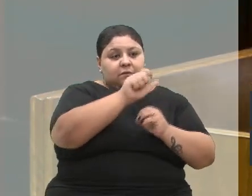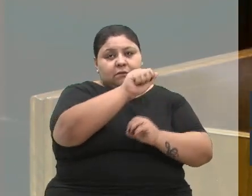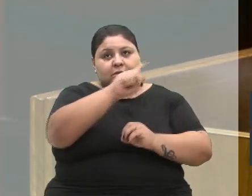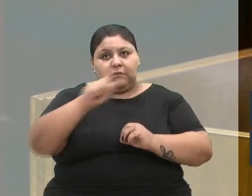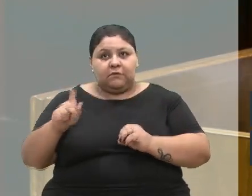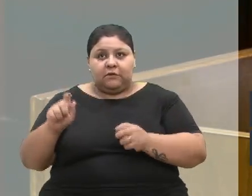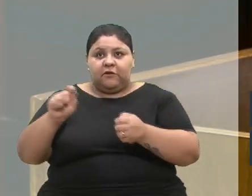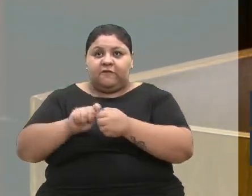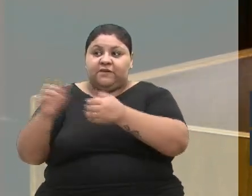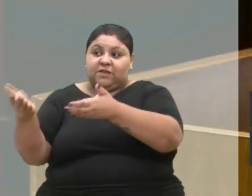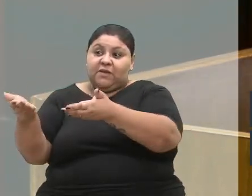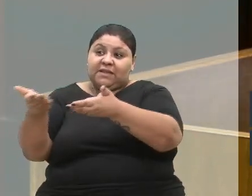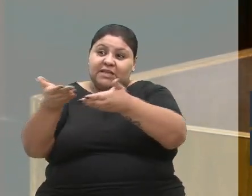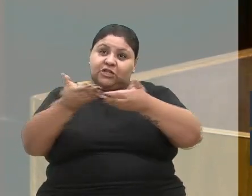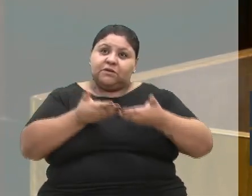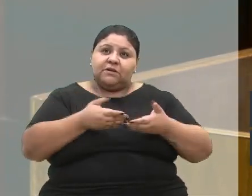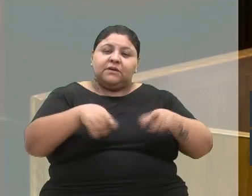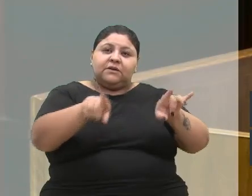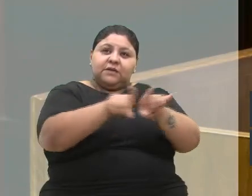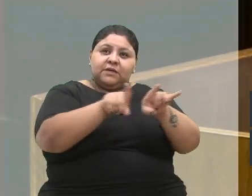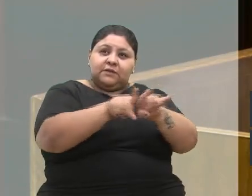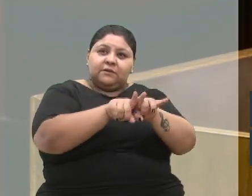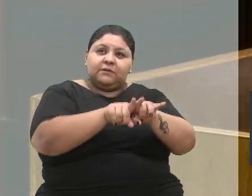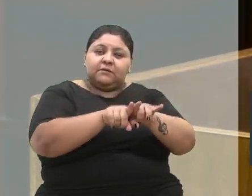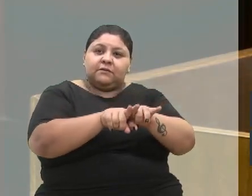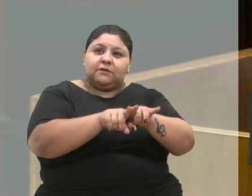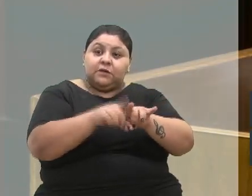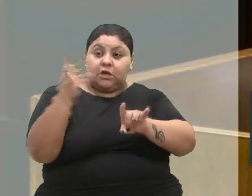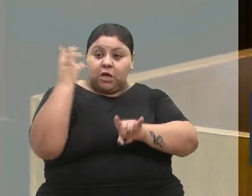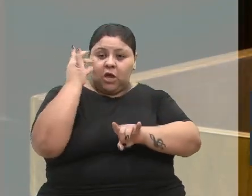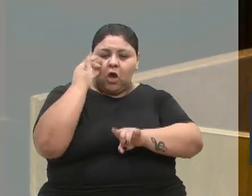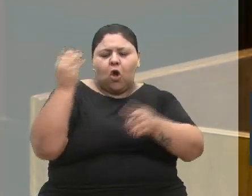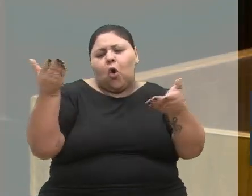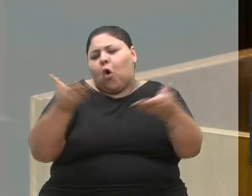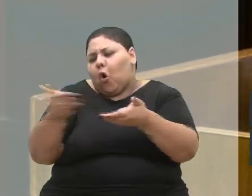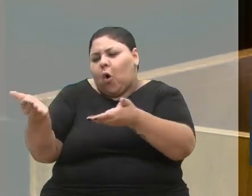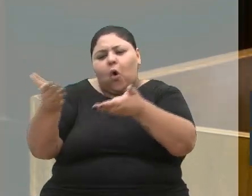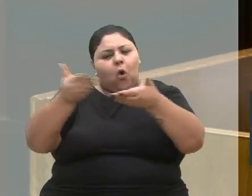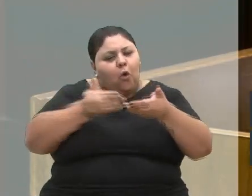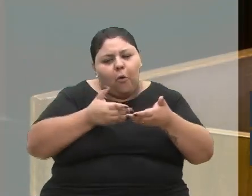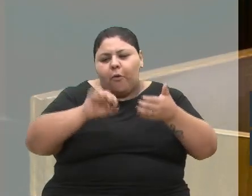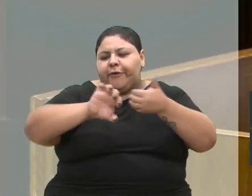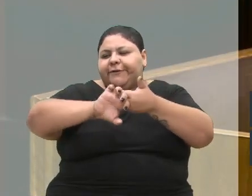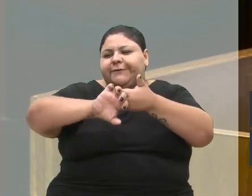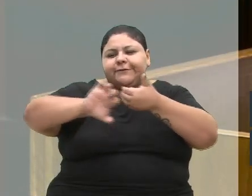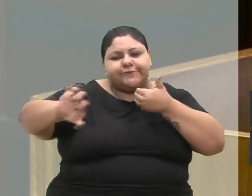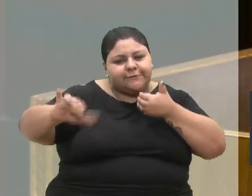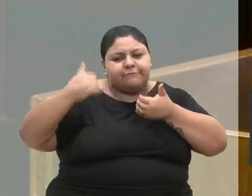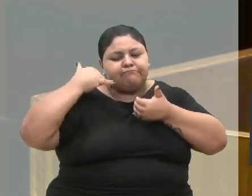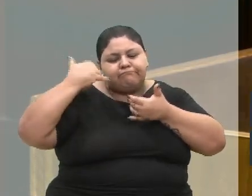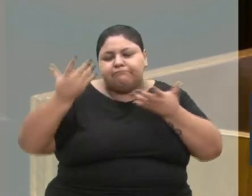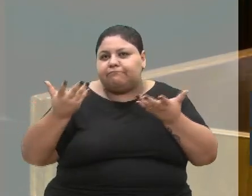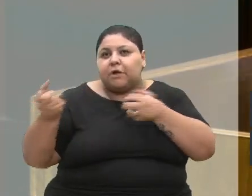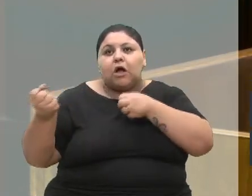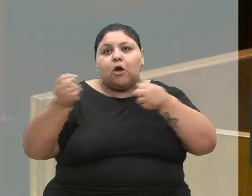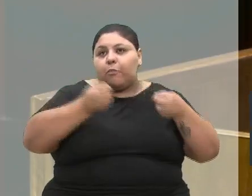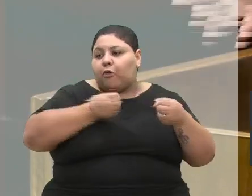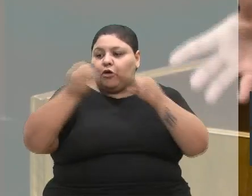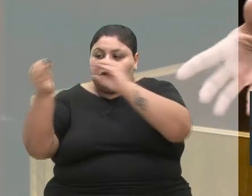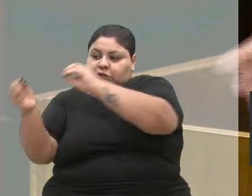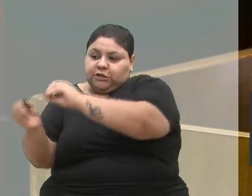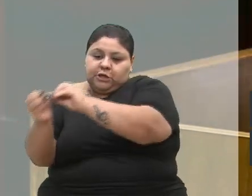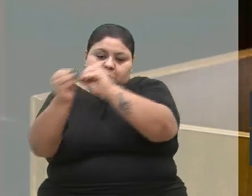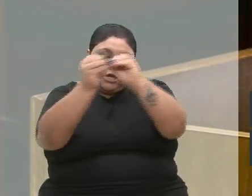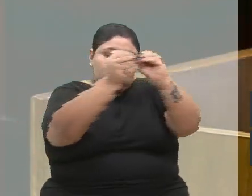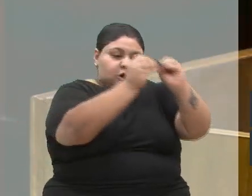loco. A gente sabe que hoje a questão da Previdência, o atendimento é por telefone, a distância, tudo, né? Então, a gente poder ir com essa van nos bairros